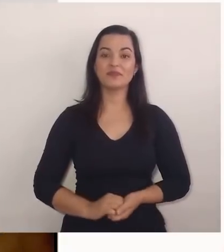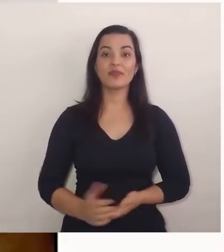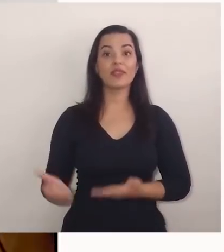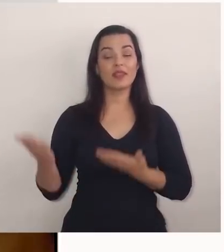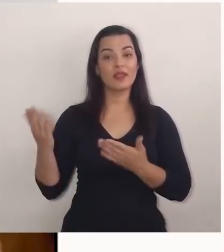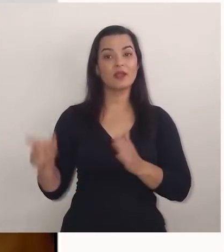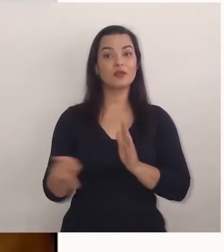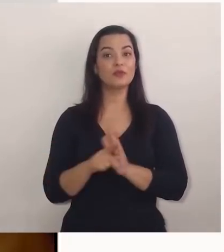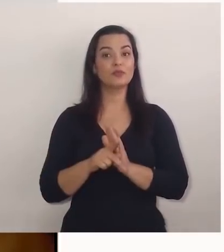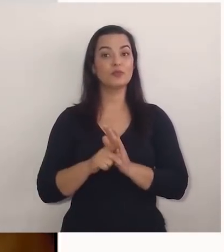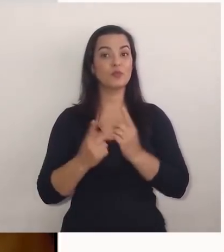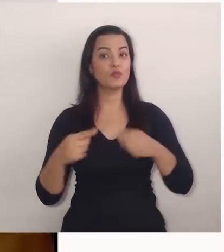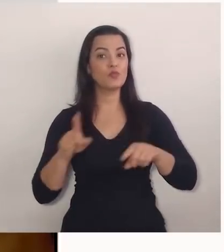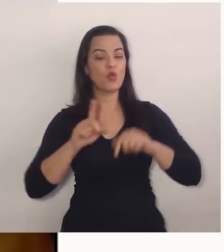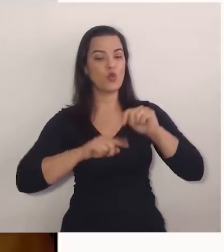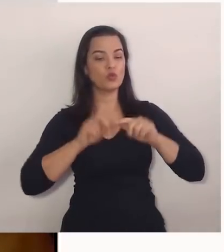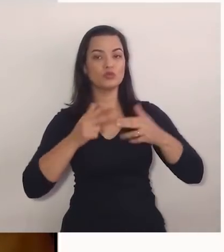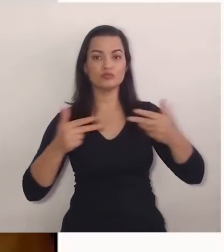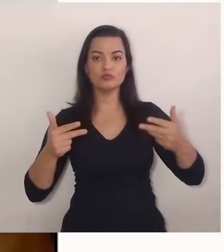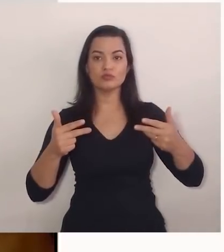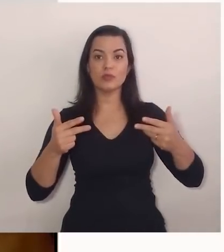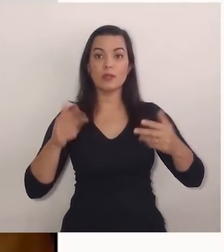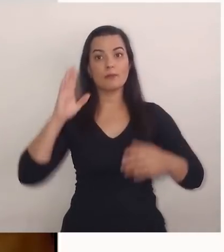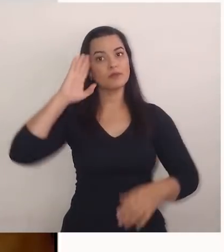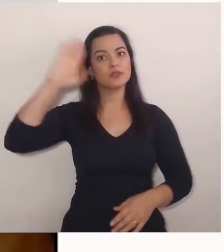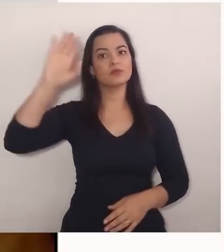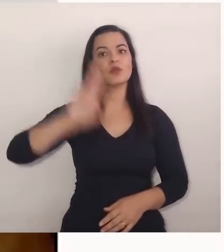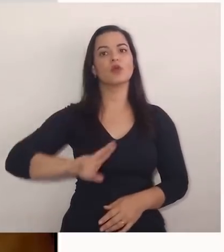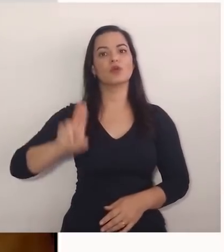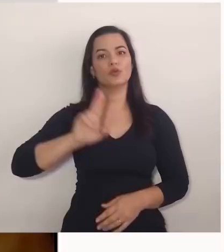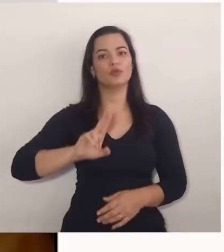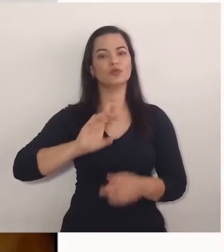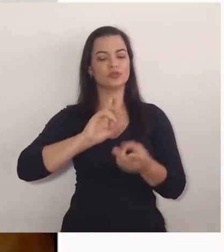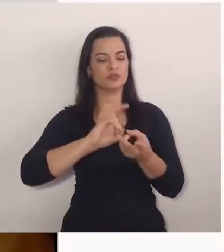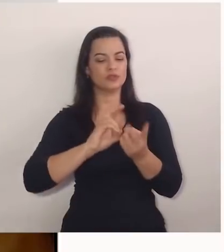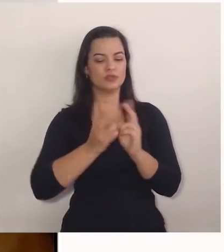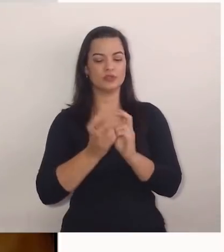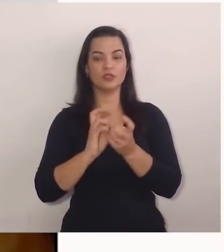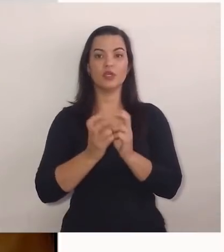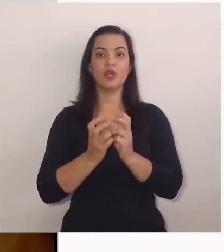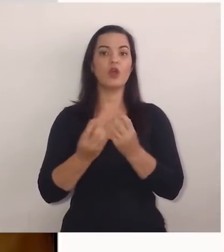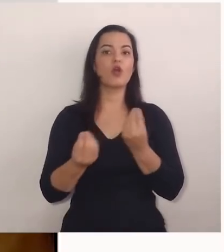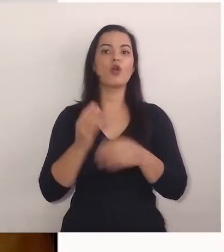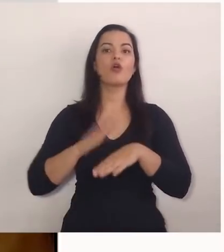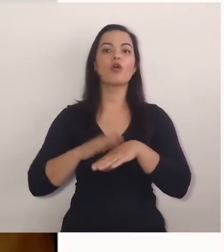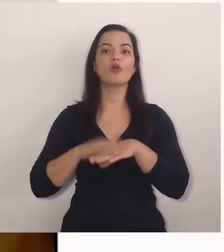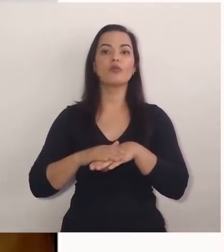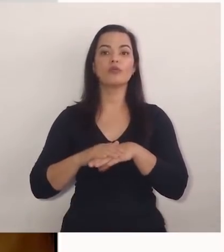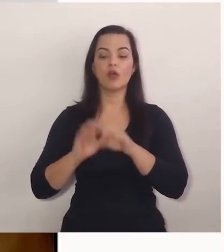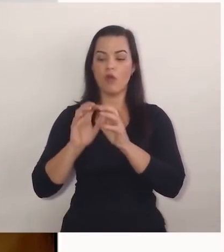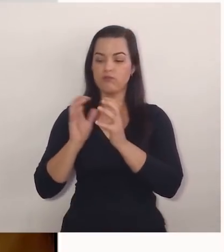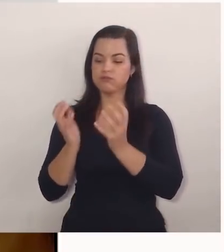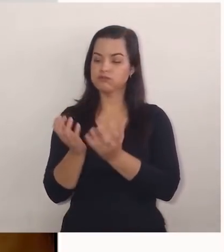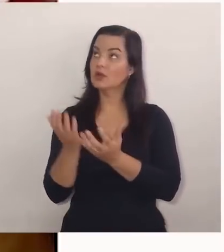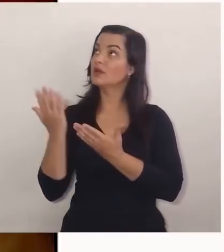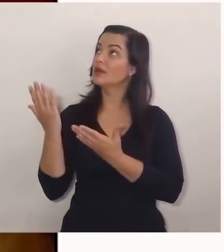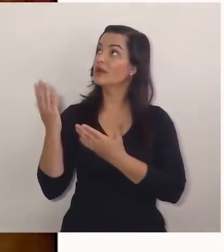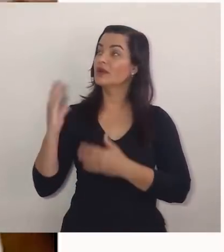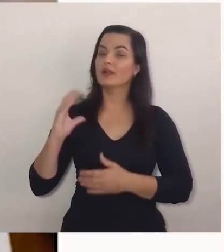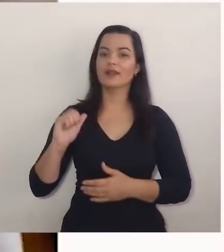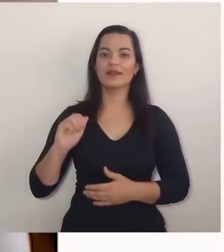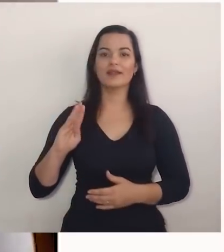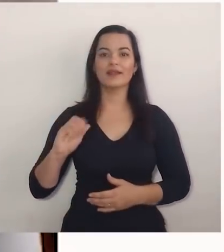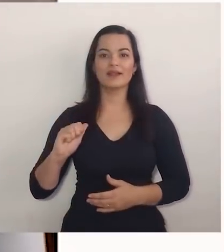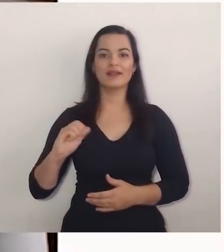O berimbau é um instrumento principal da capoeira. Ele é feito da cabaça, que é